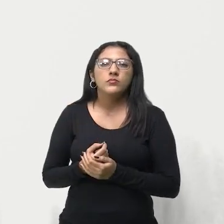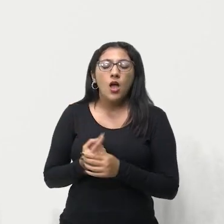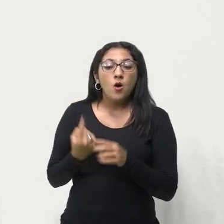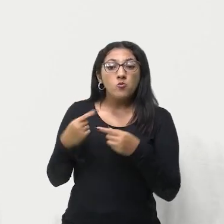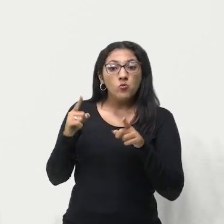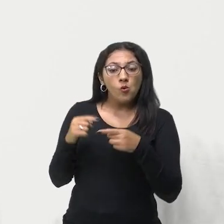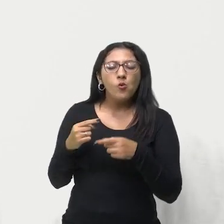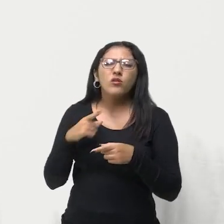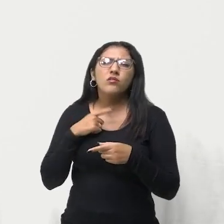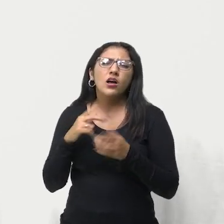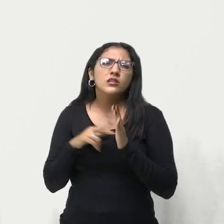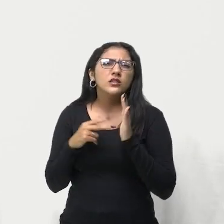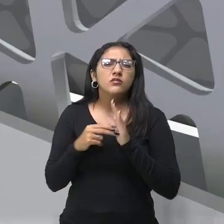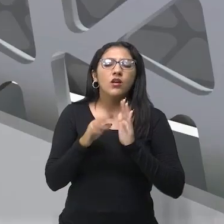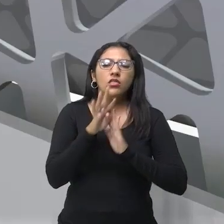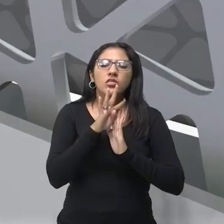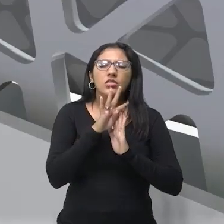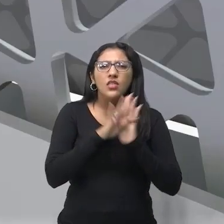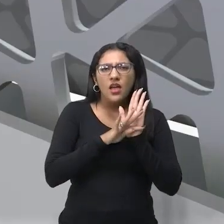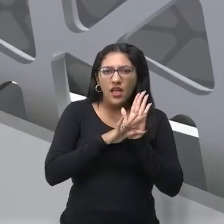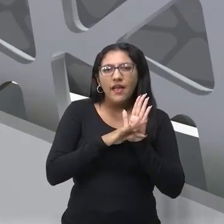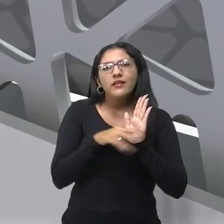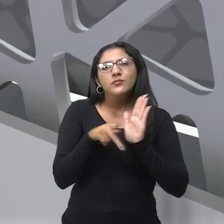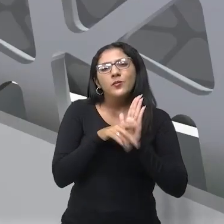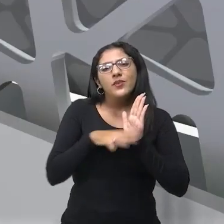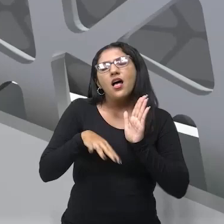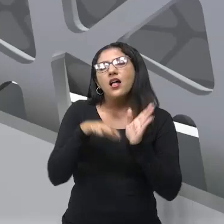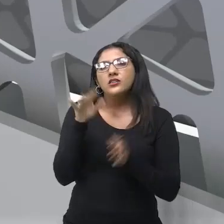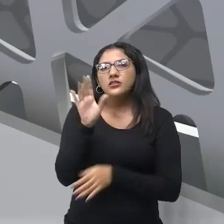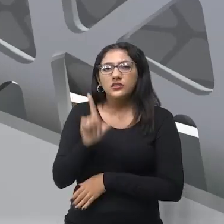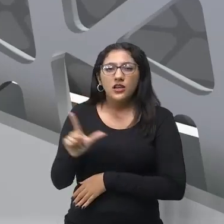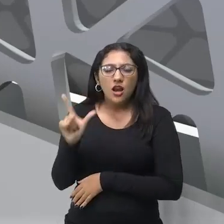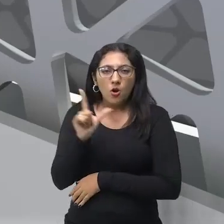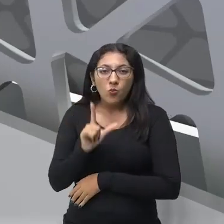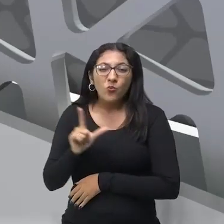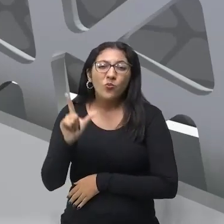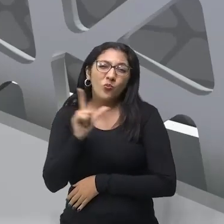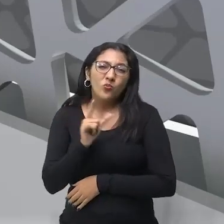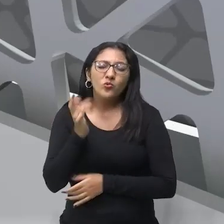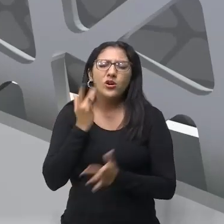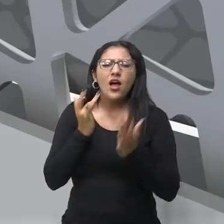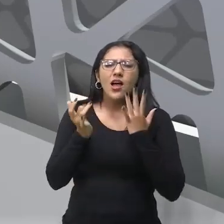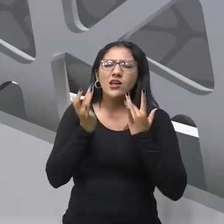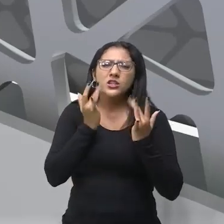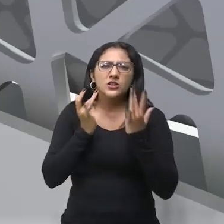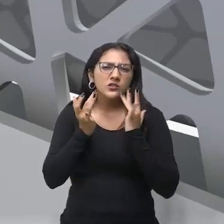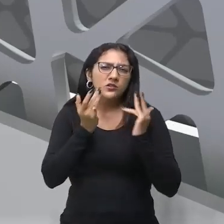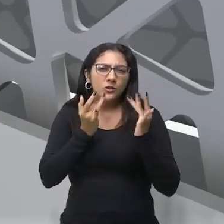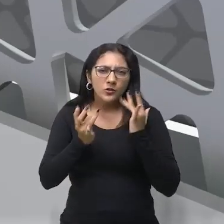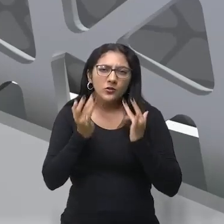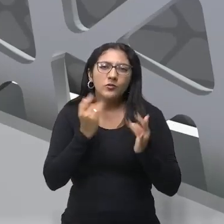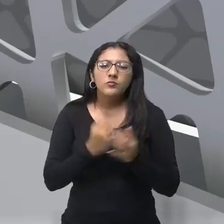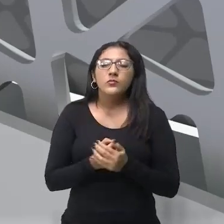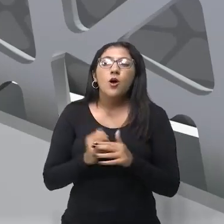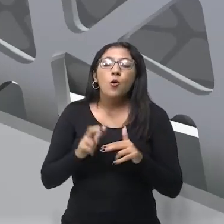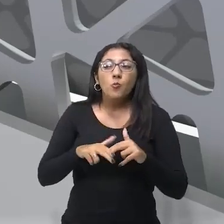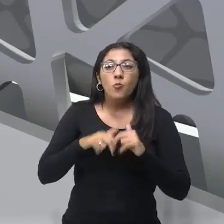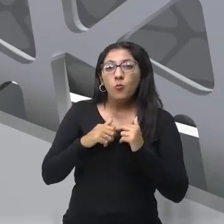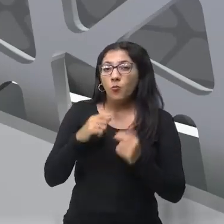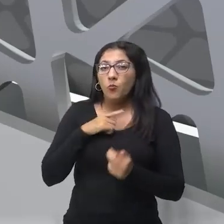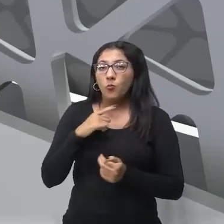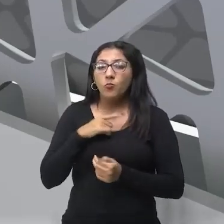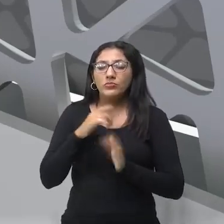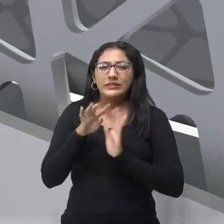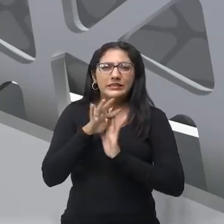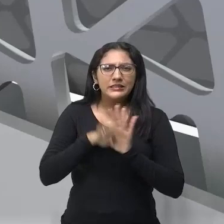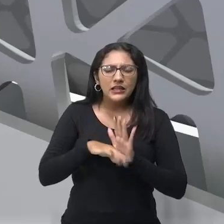são textos que são aí desse ambiente literário, desse ambiente artístico e, portanto, são